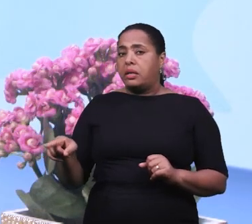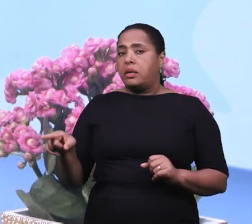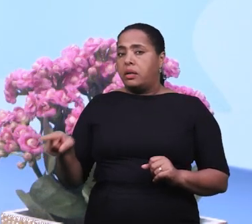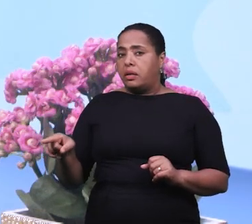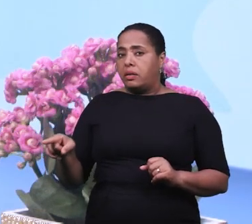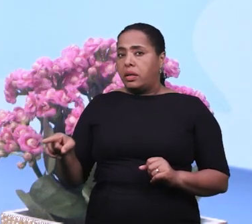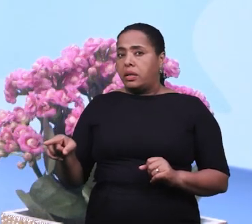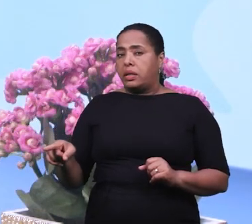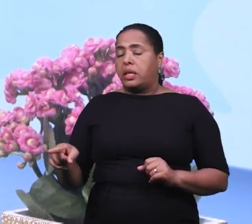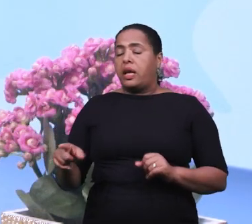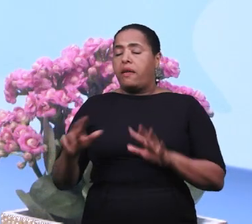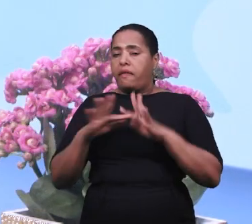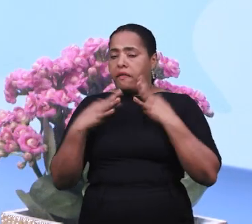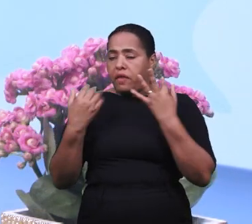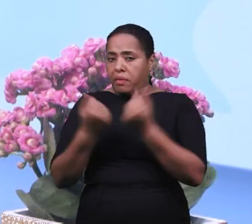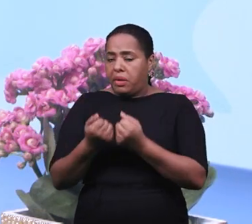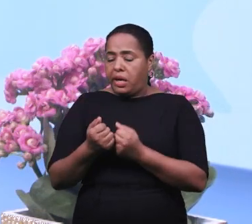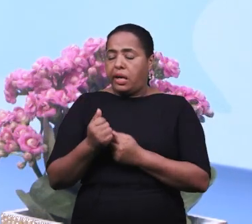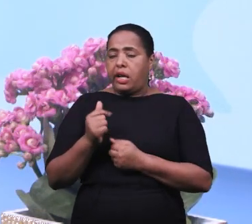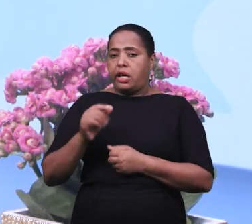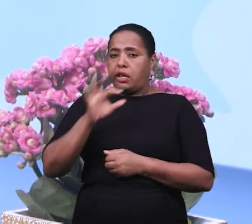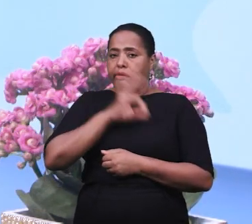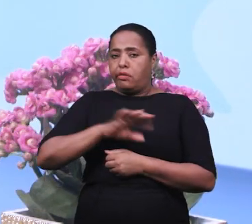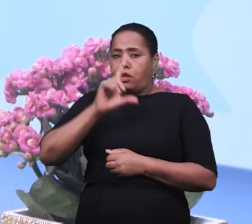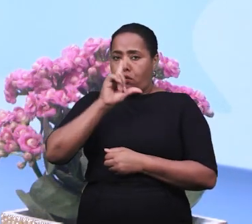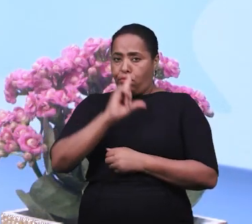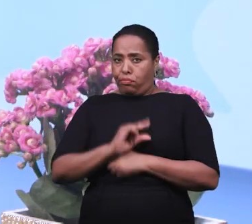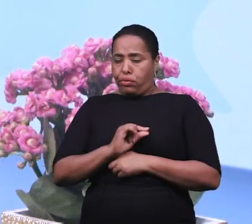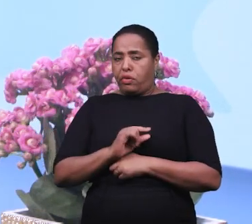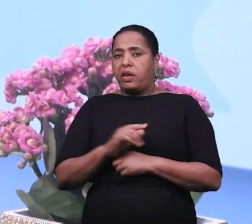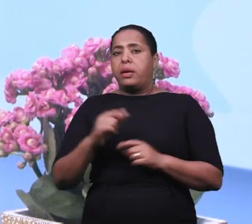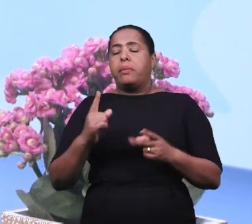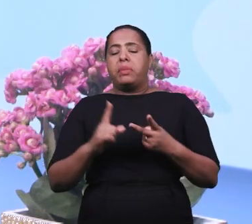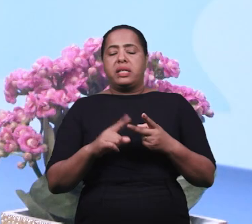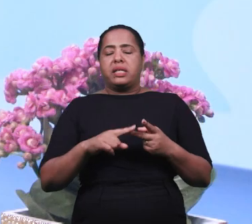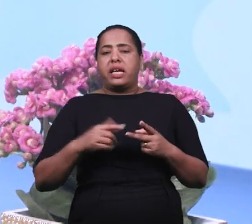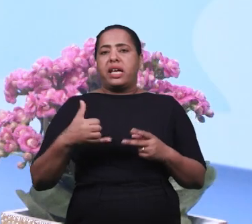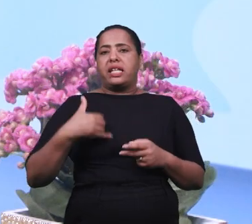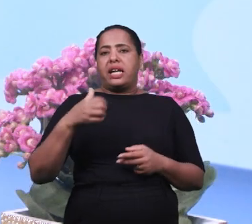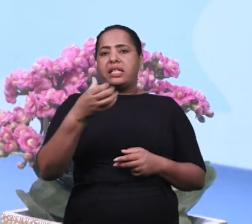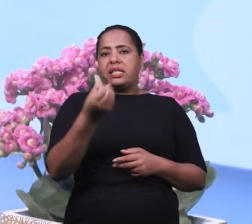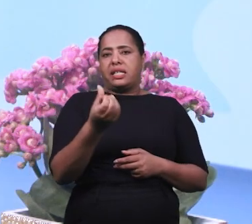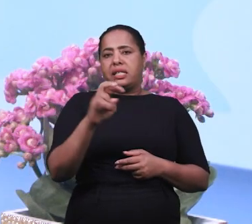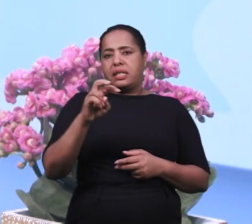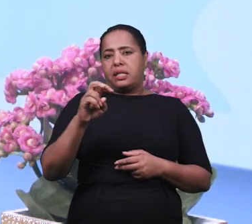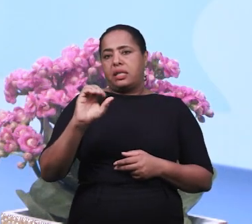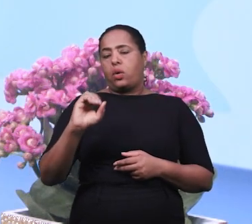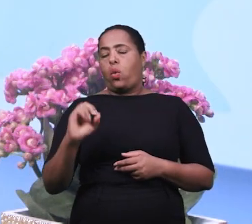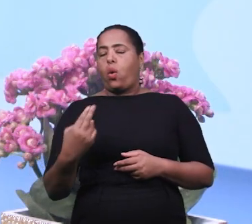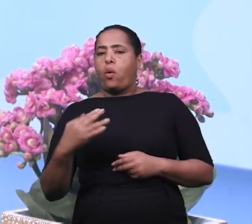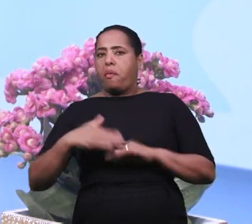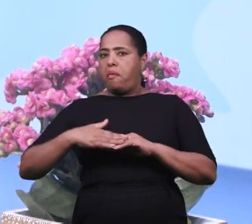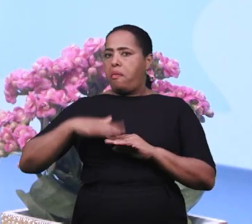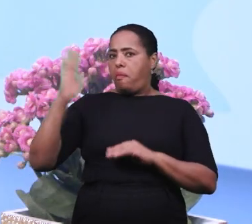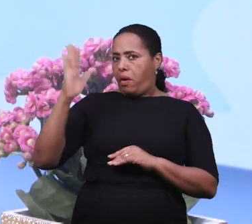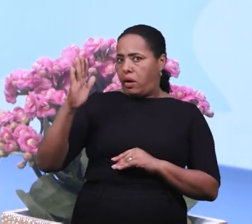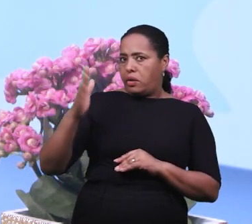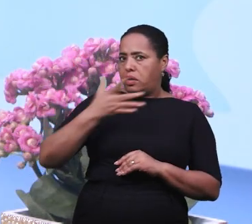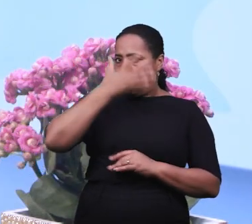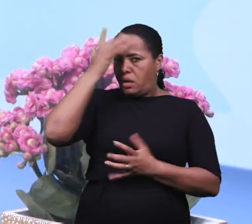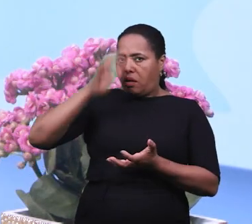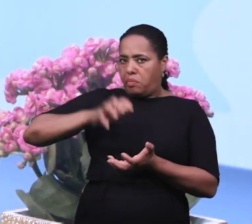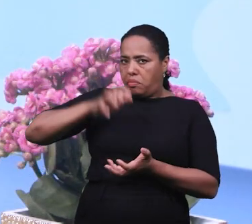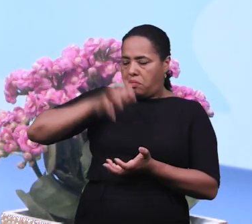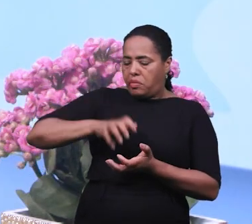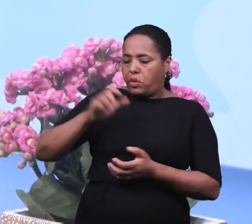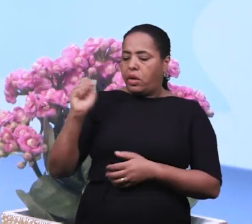uma família de baixa renda, né? Aí nesse caso, a idade tem que ser de 65 anos ou mais. tá? E o idoso aposentado,